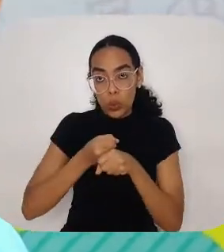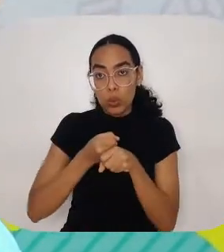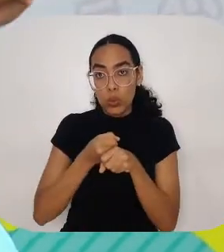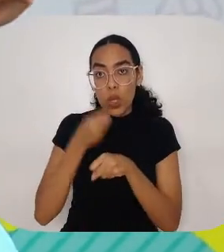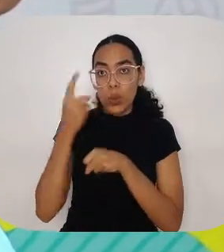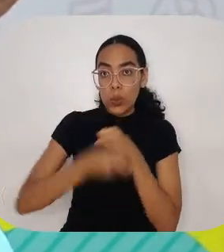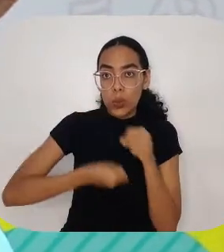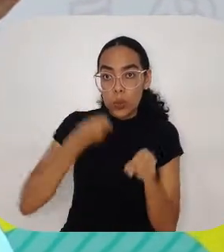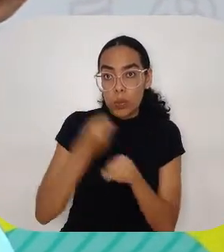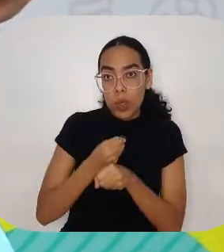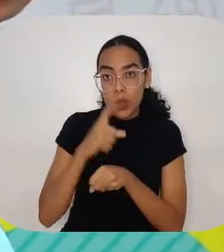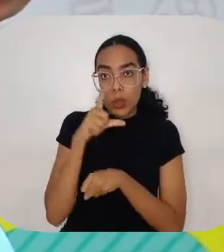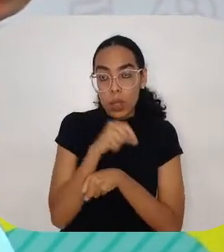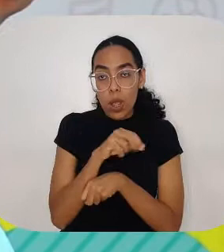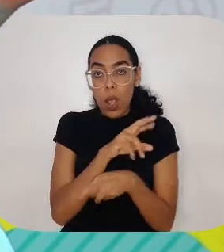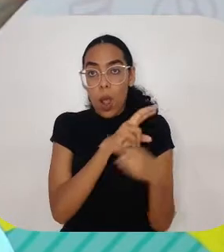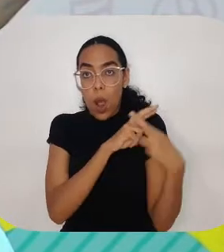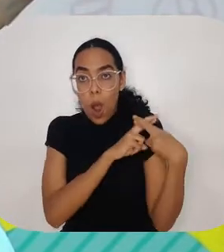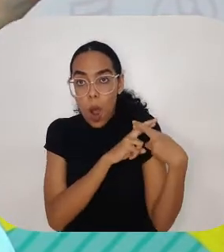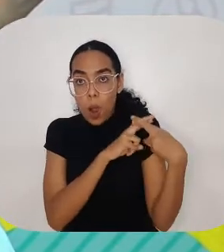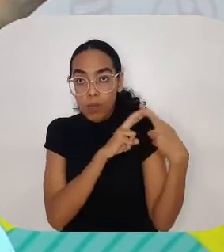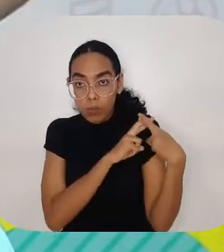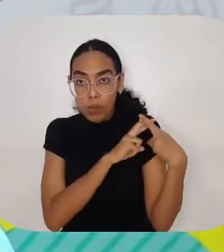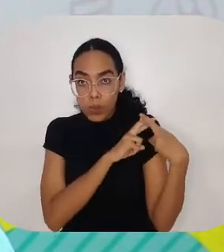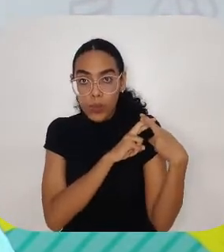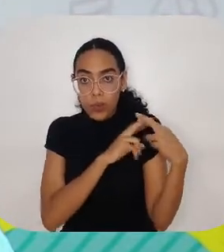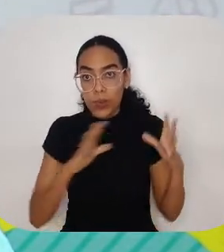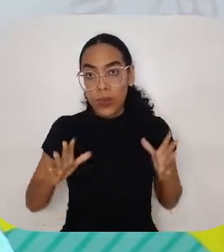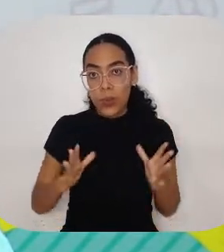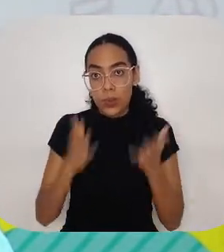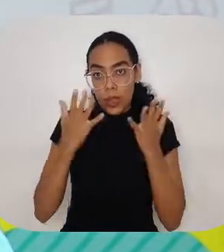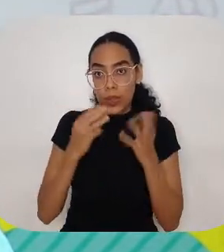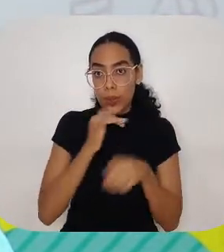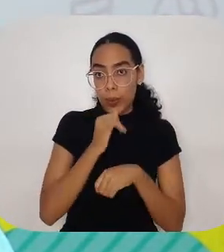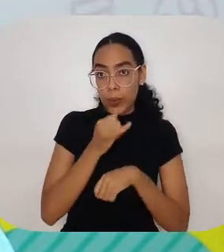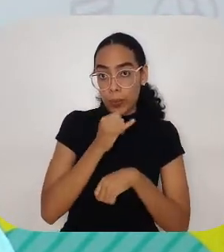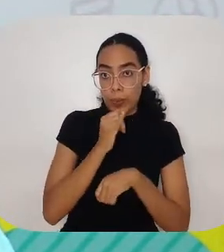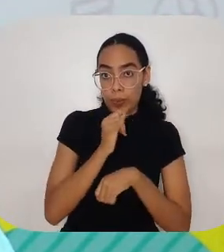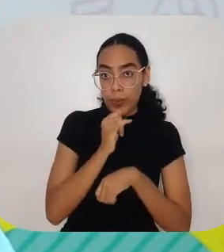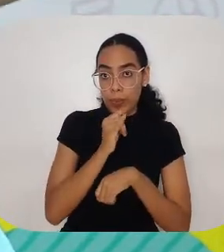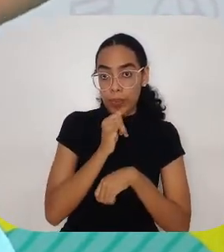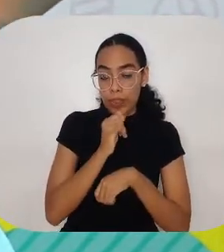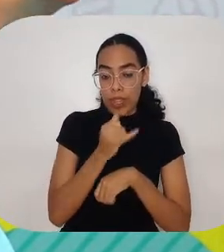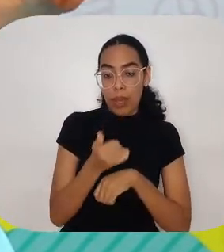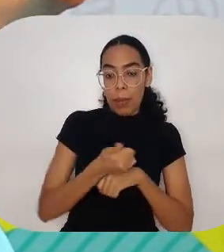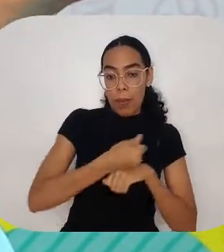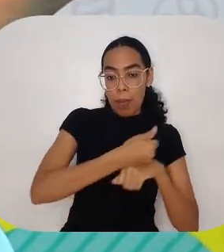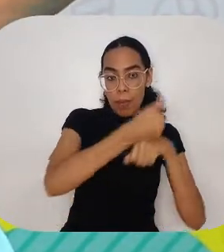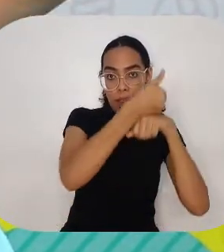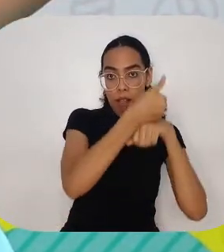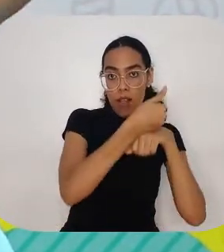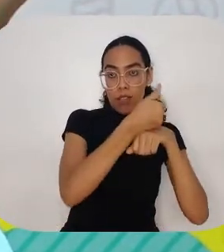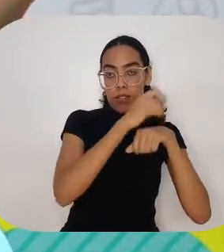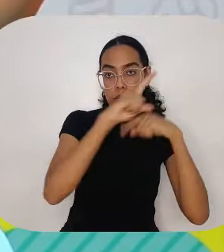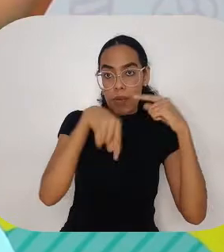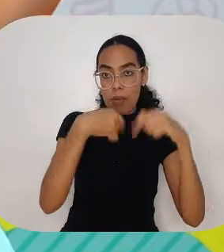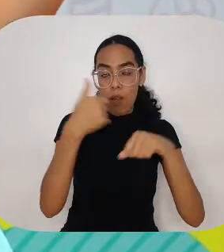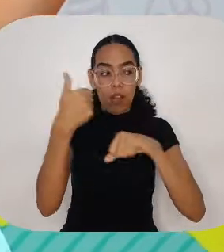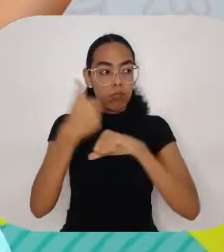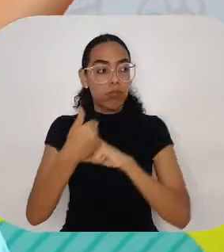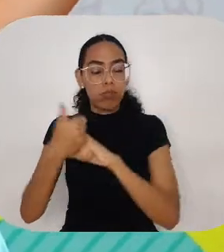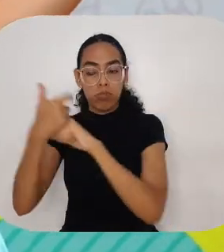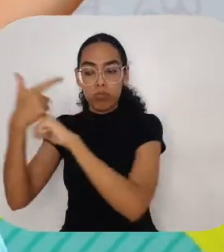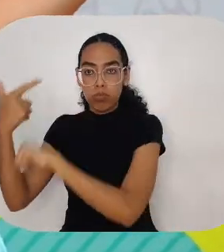era responsável pela festa. Num ano, o lado de cá. No outro ano,